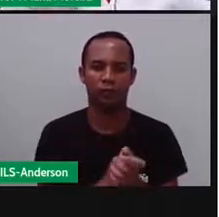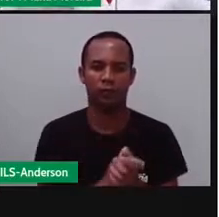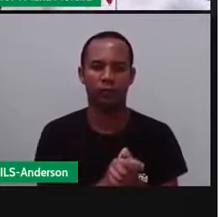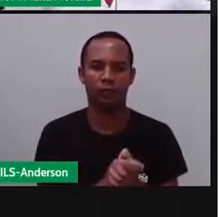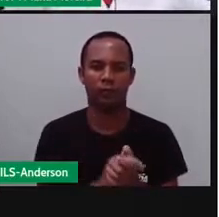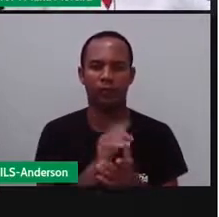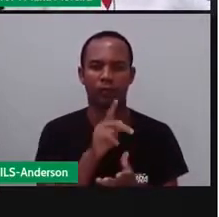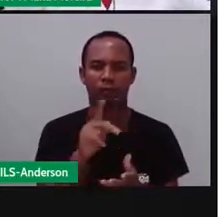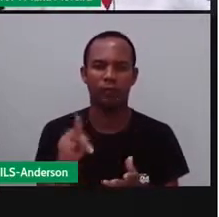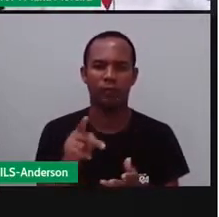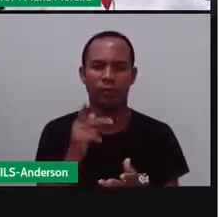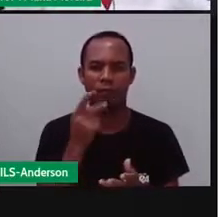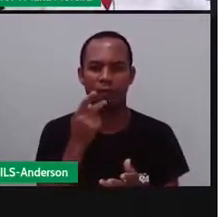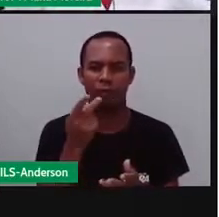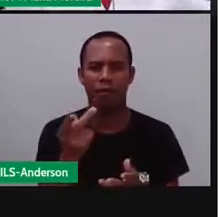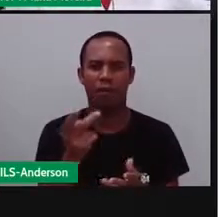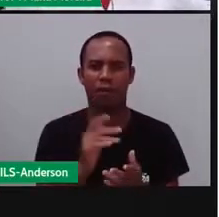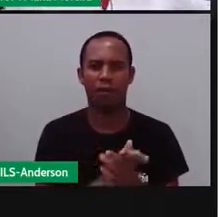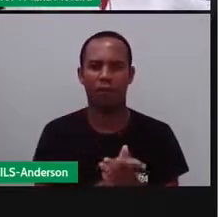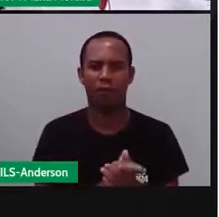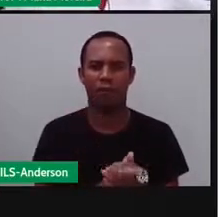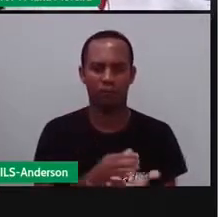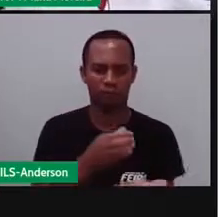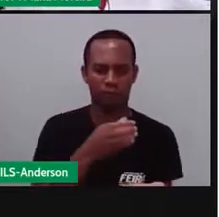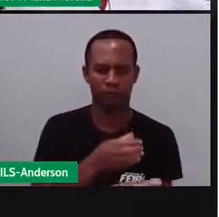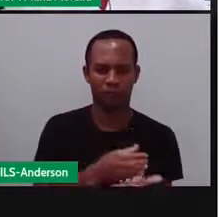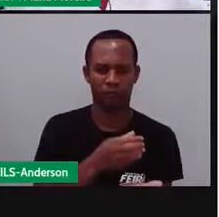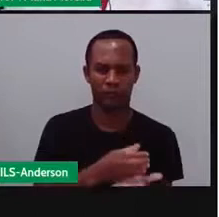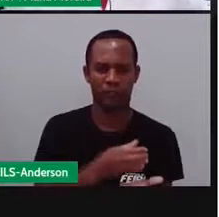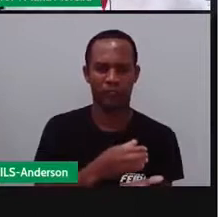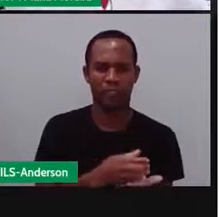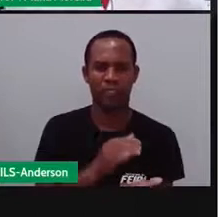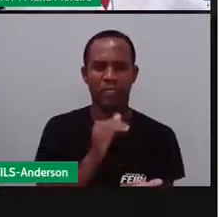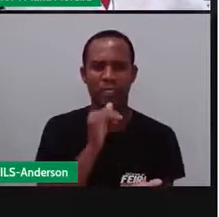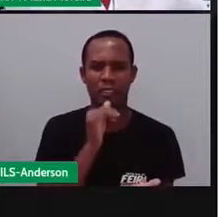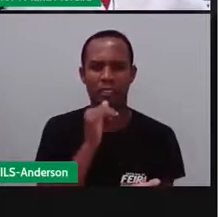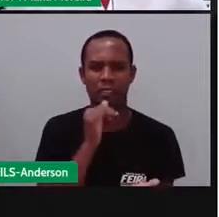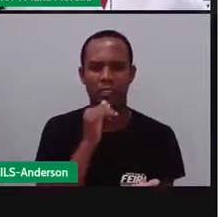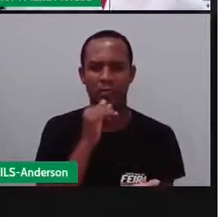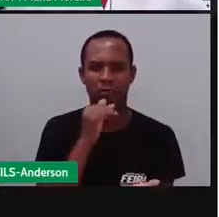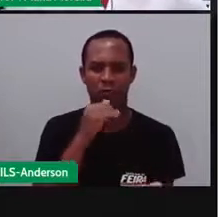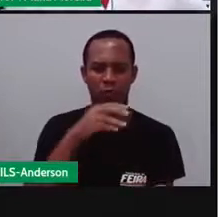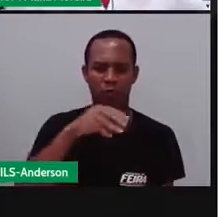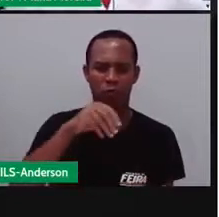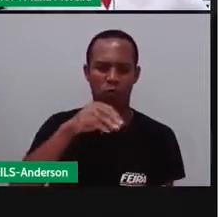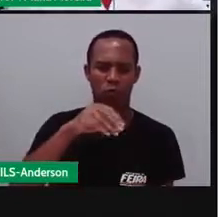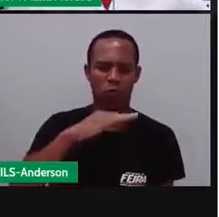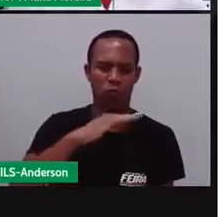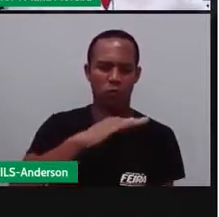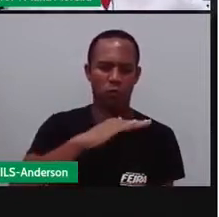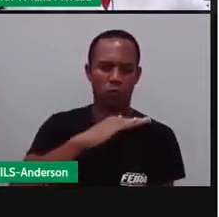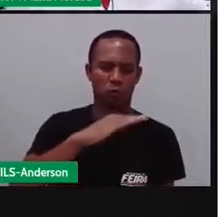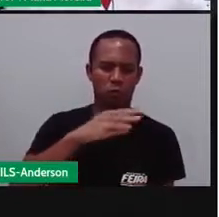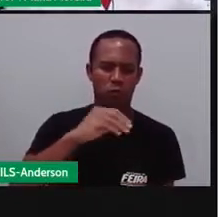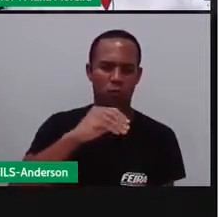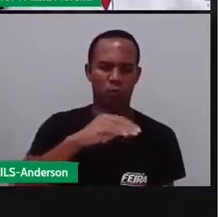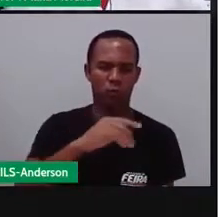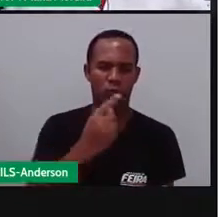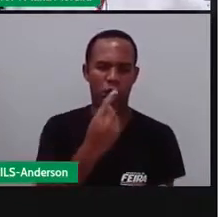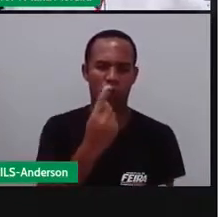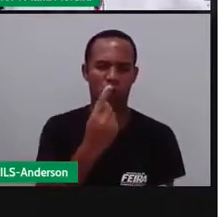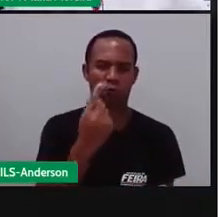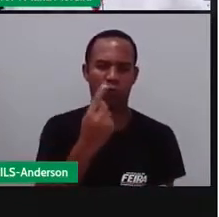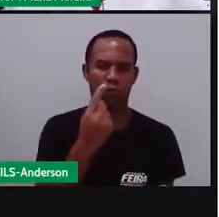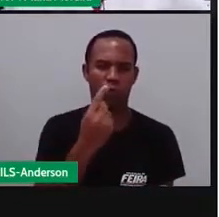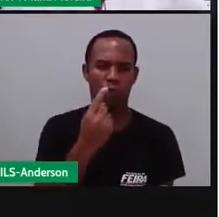Se a Pro coloca aí, nessa xícara, por exemplo, né, flocão de milho, que são os flocos. Uma